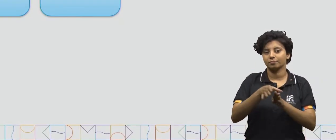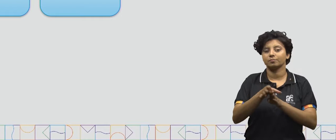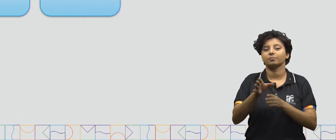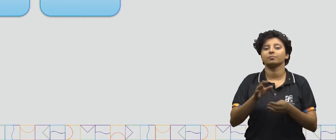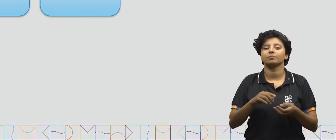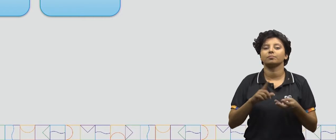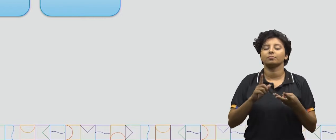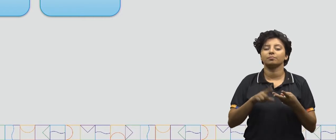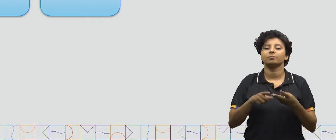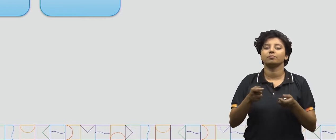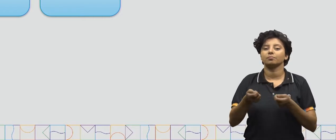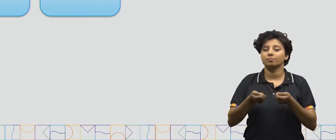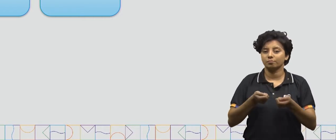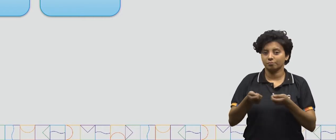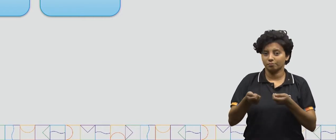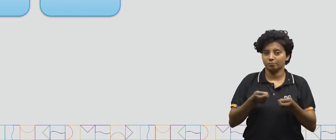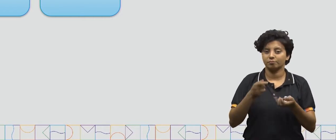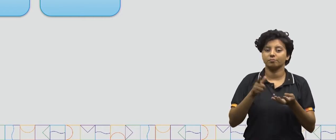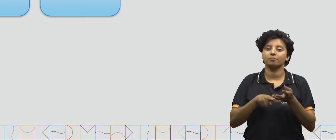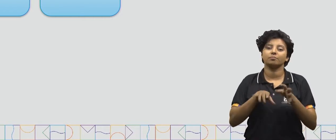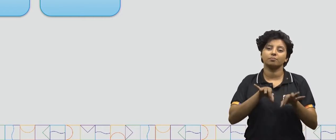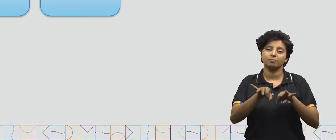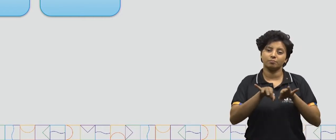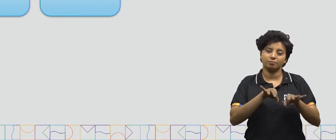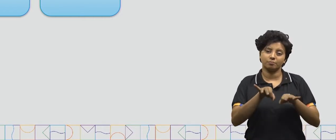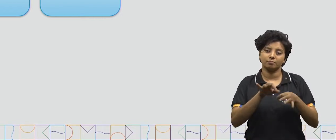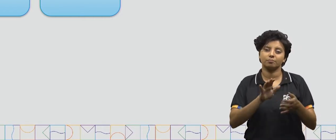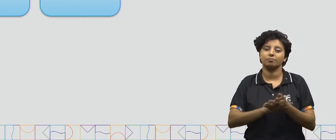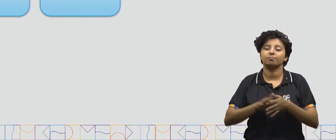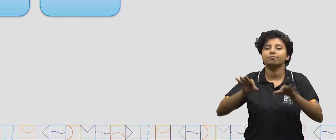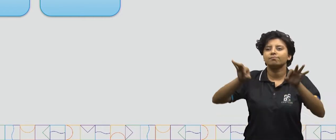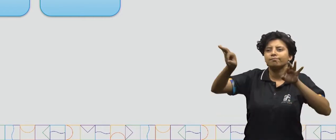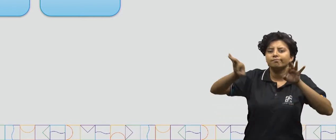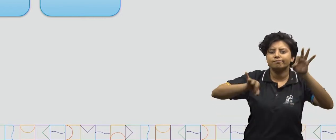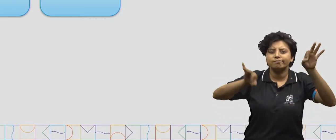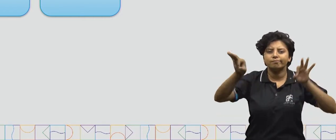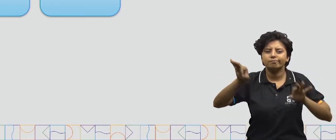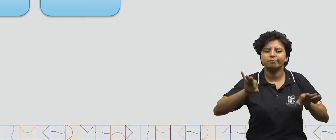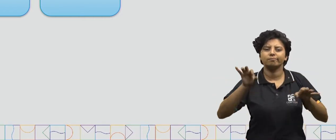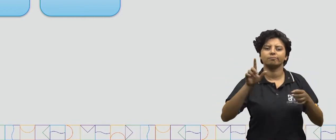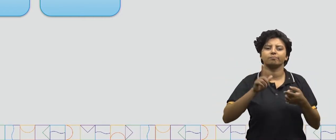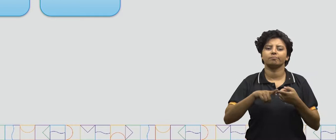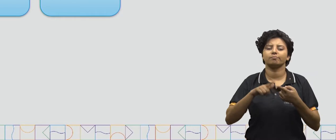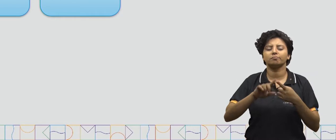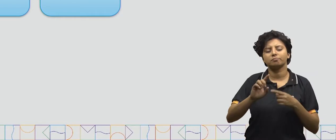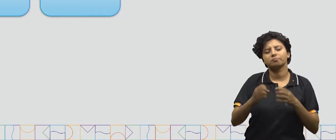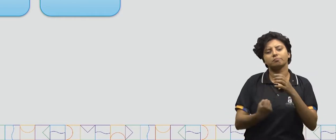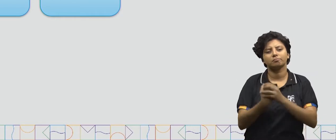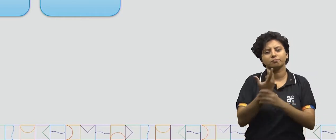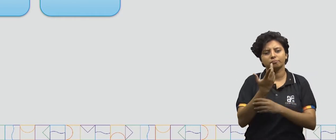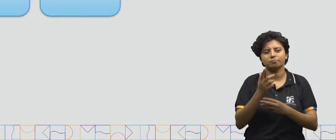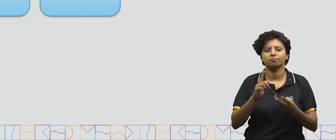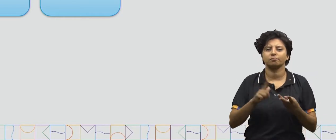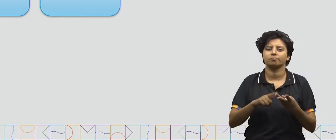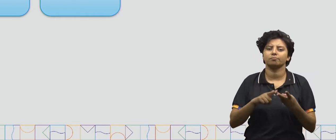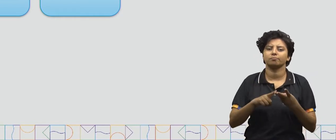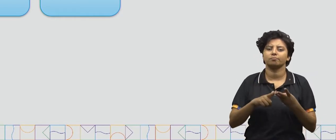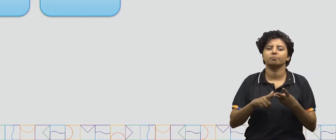orientar, dirigir, preparar, organizar,